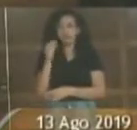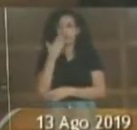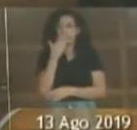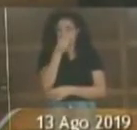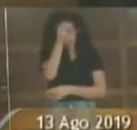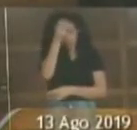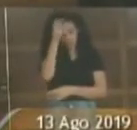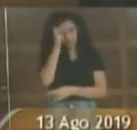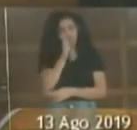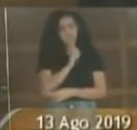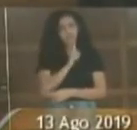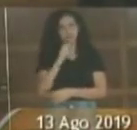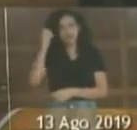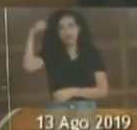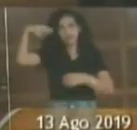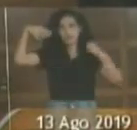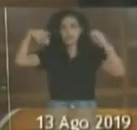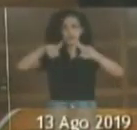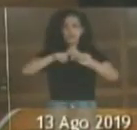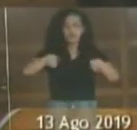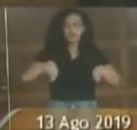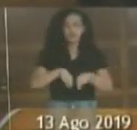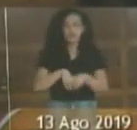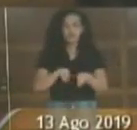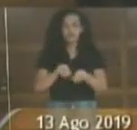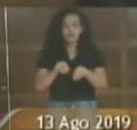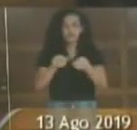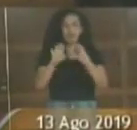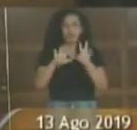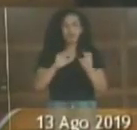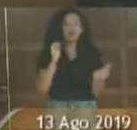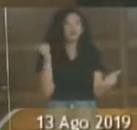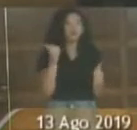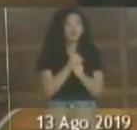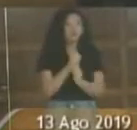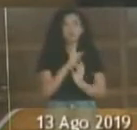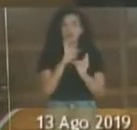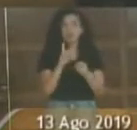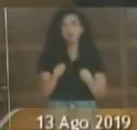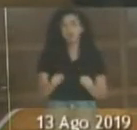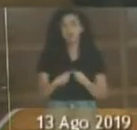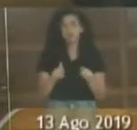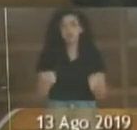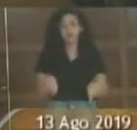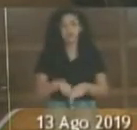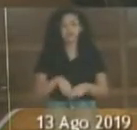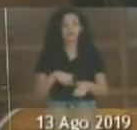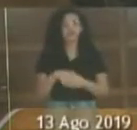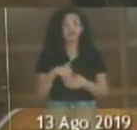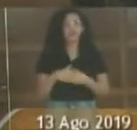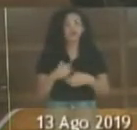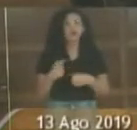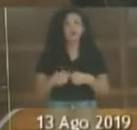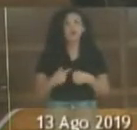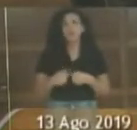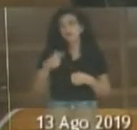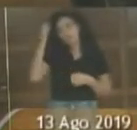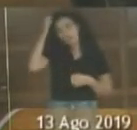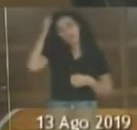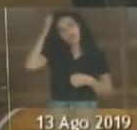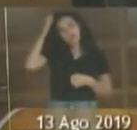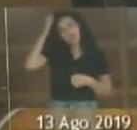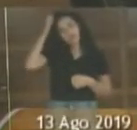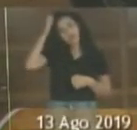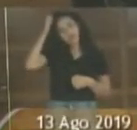de alambrados, refletores de areia, troca de areia, troca das traves, rede para gol, campo de futebol, situado na rua São José,